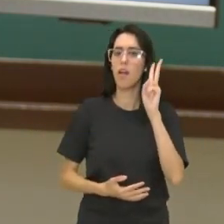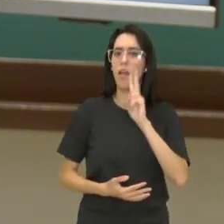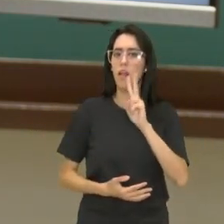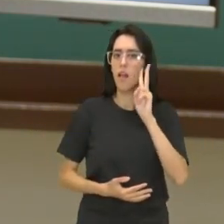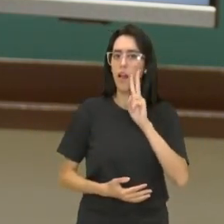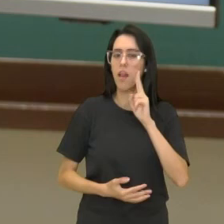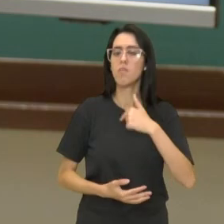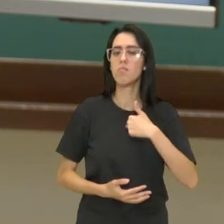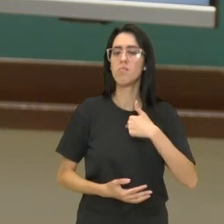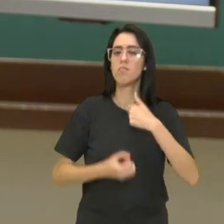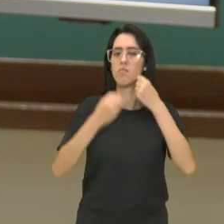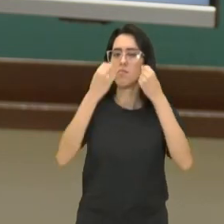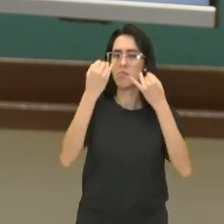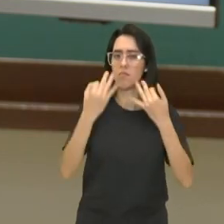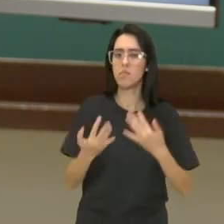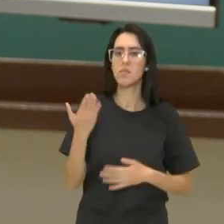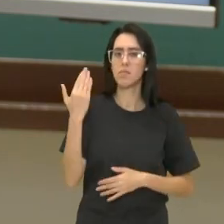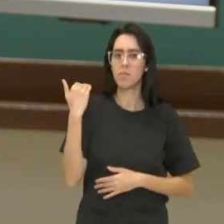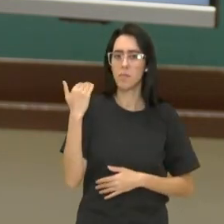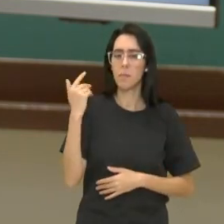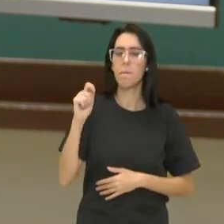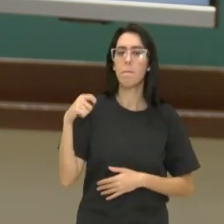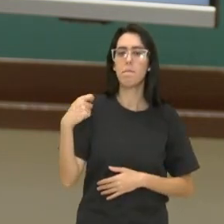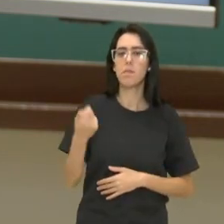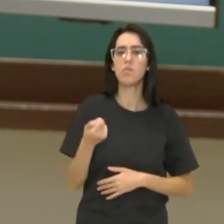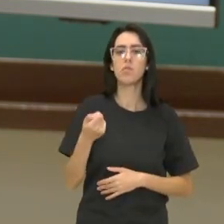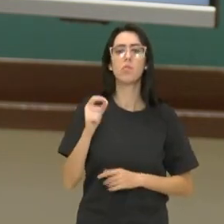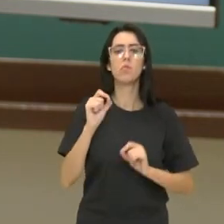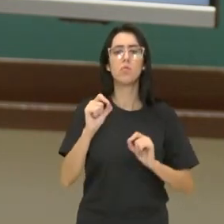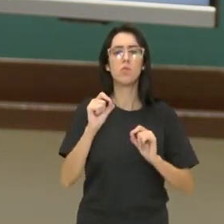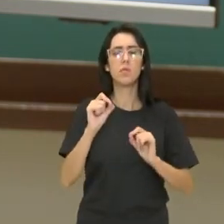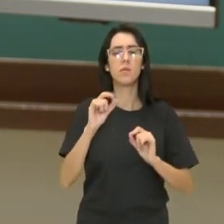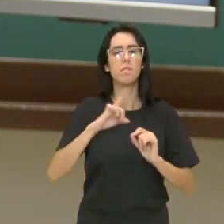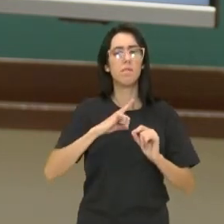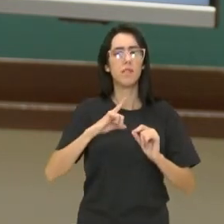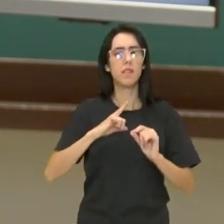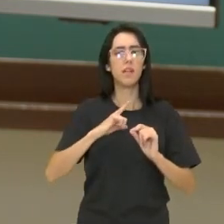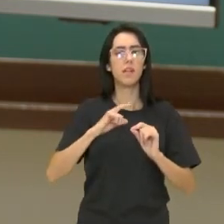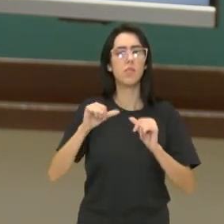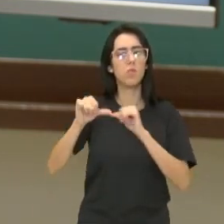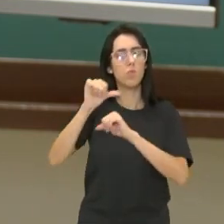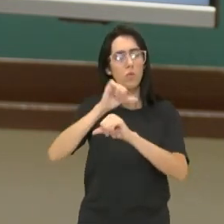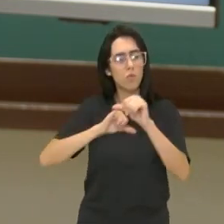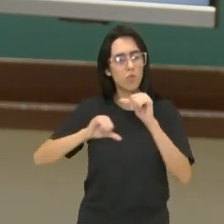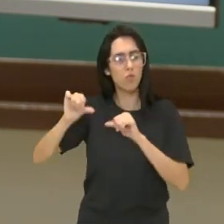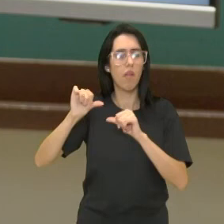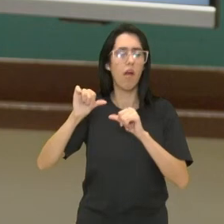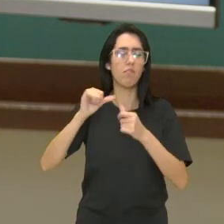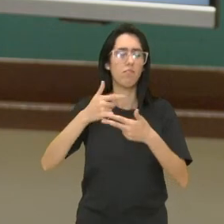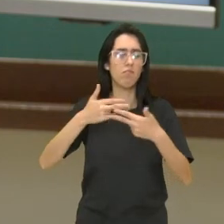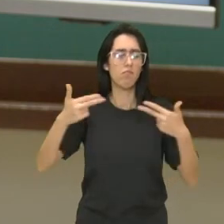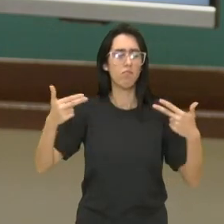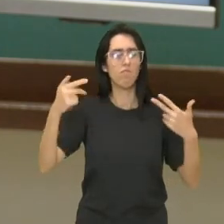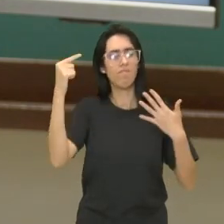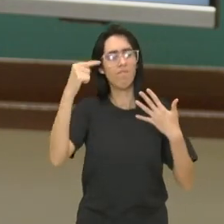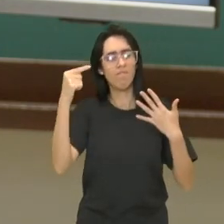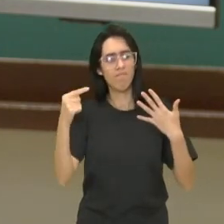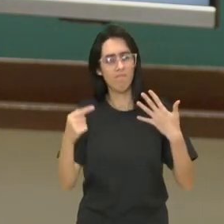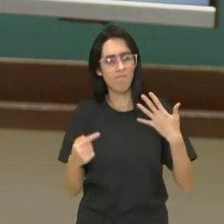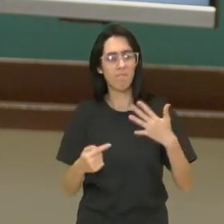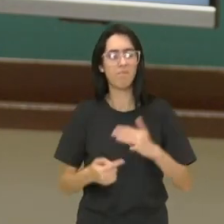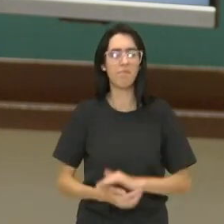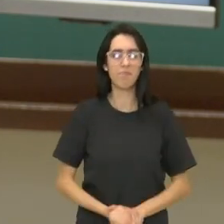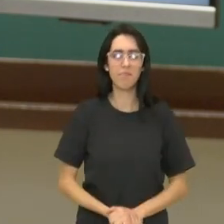do que eu expliquei lá, do convertir-se, chegar a ser,